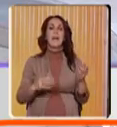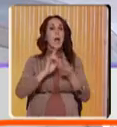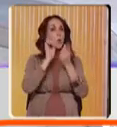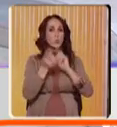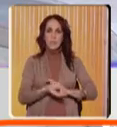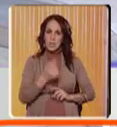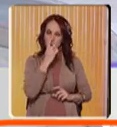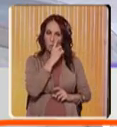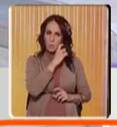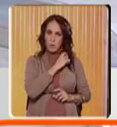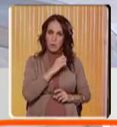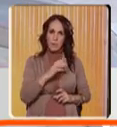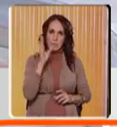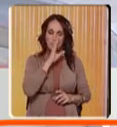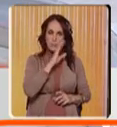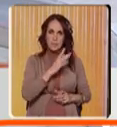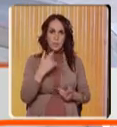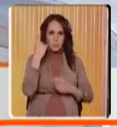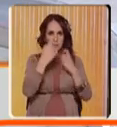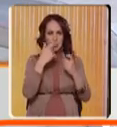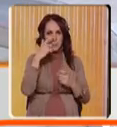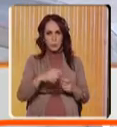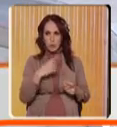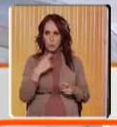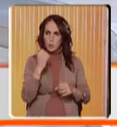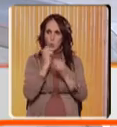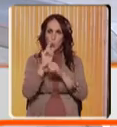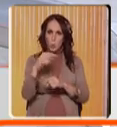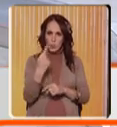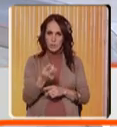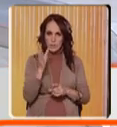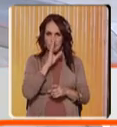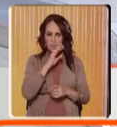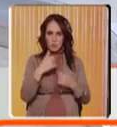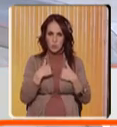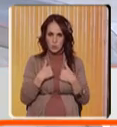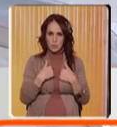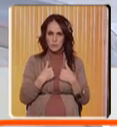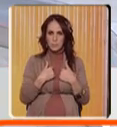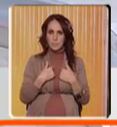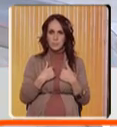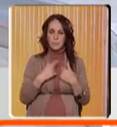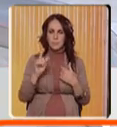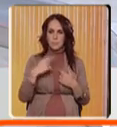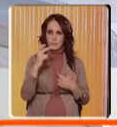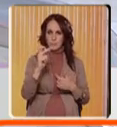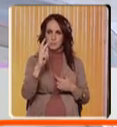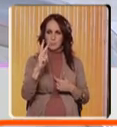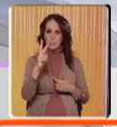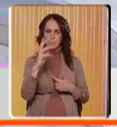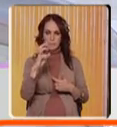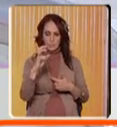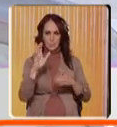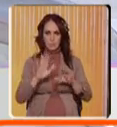sempre o lado contrário que está. Agora, eu até pensei que as pessoas iam para outra questão, que é, Quando nós ficamos após um AVC com o lado direito